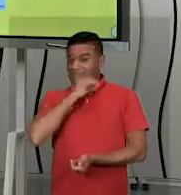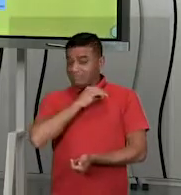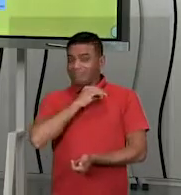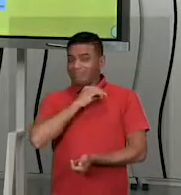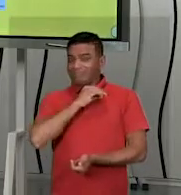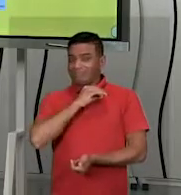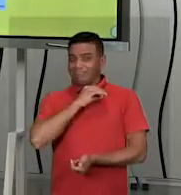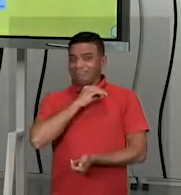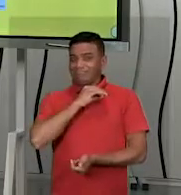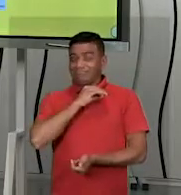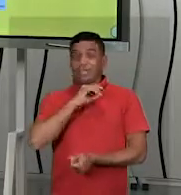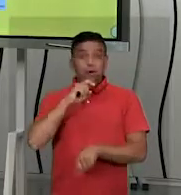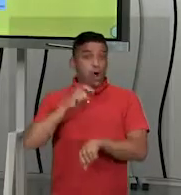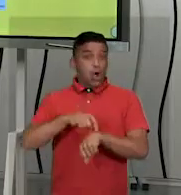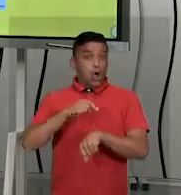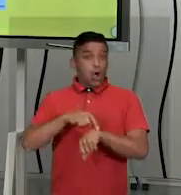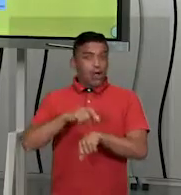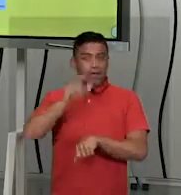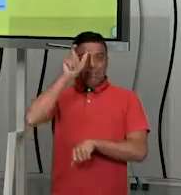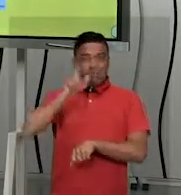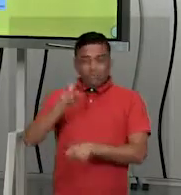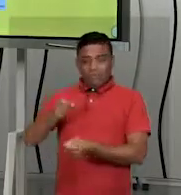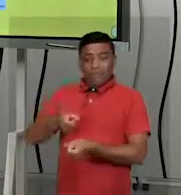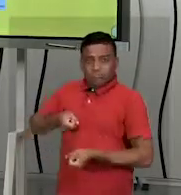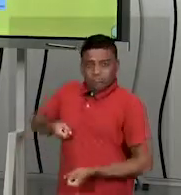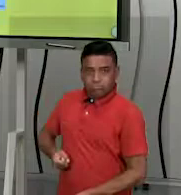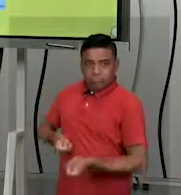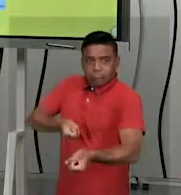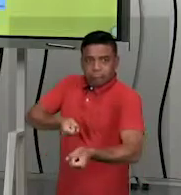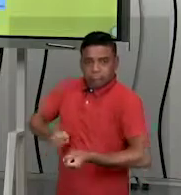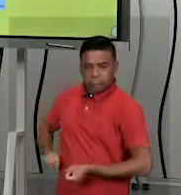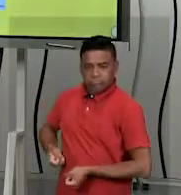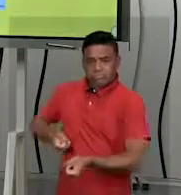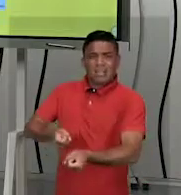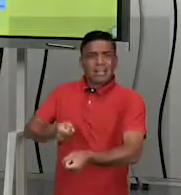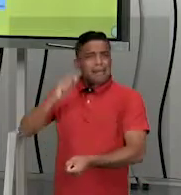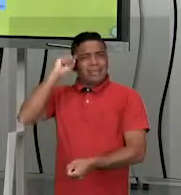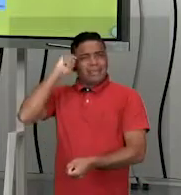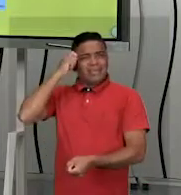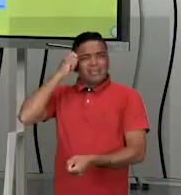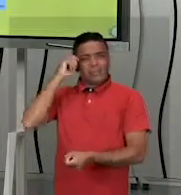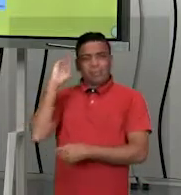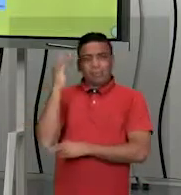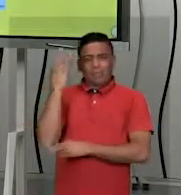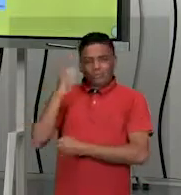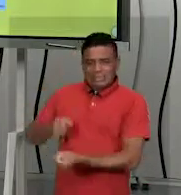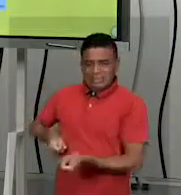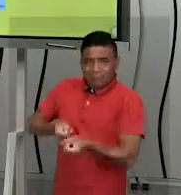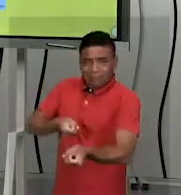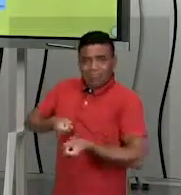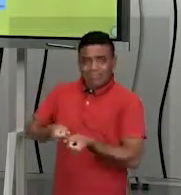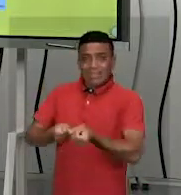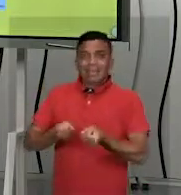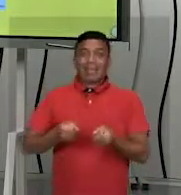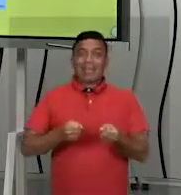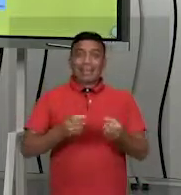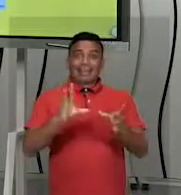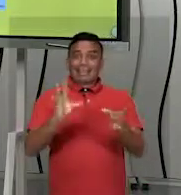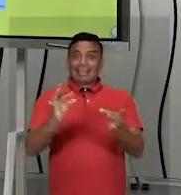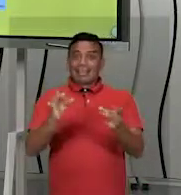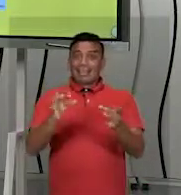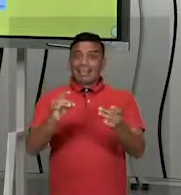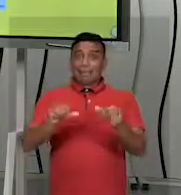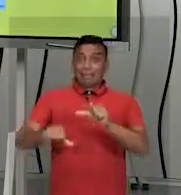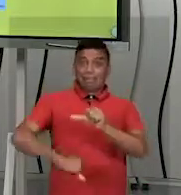assim que ela é alimentada com a lenha, uma parte de líquido que está ali dentro vira vapor. Assim